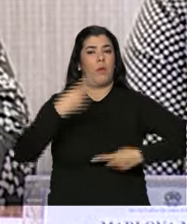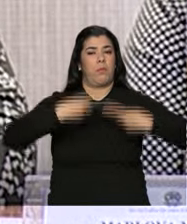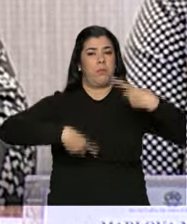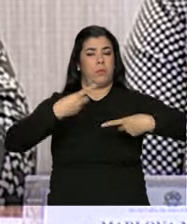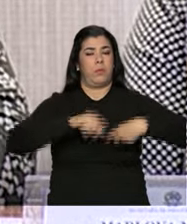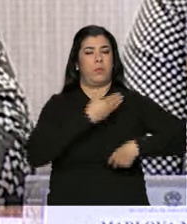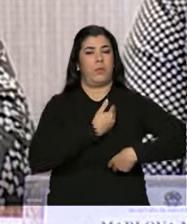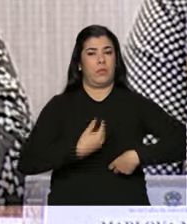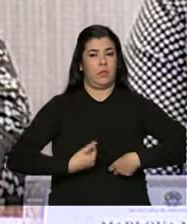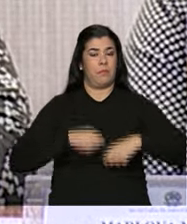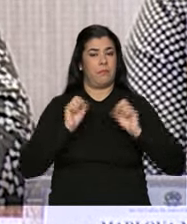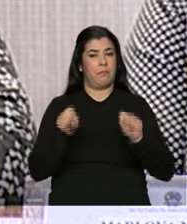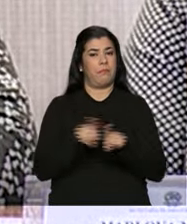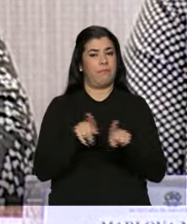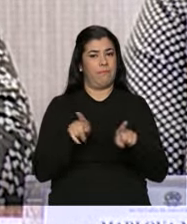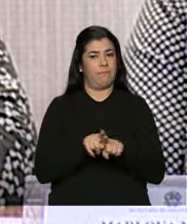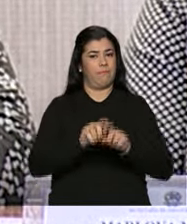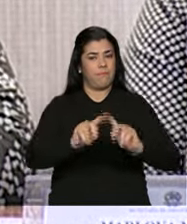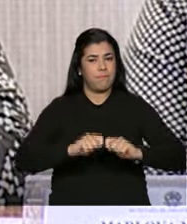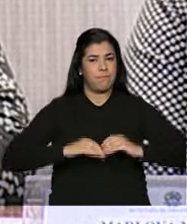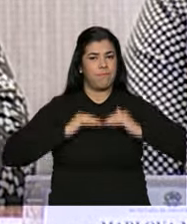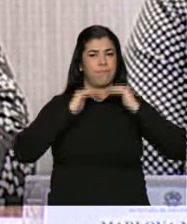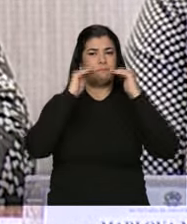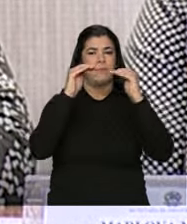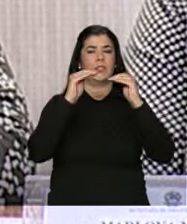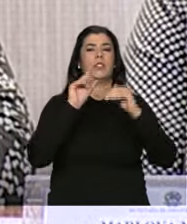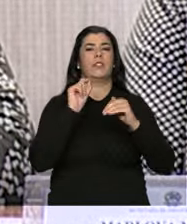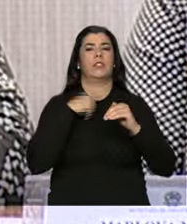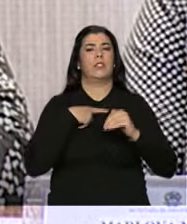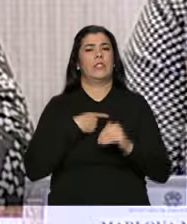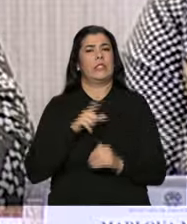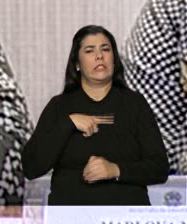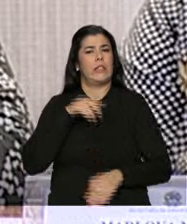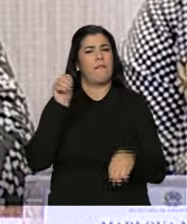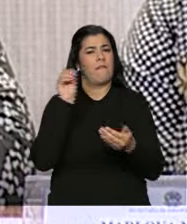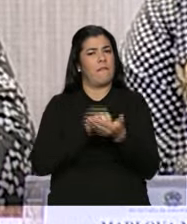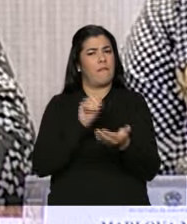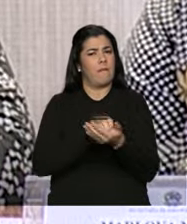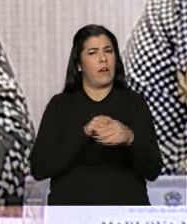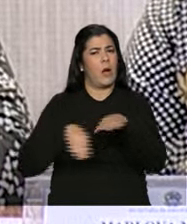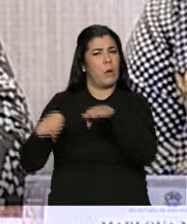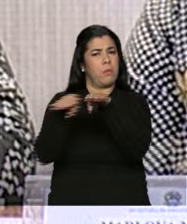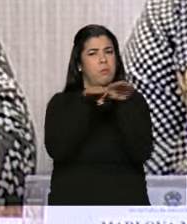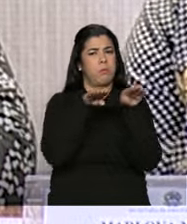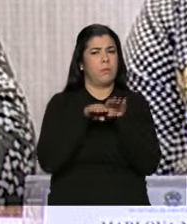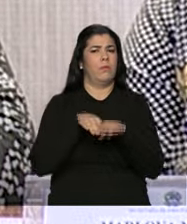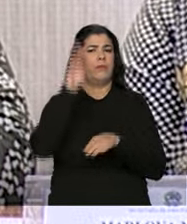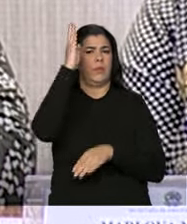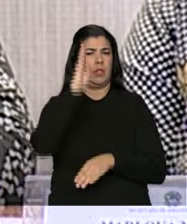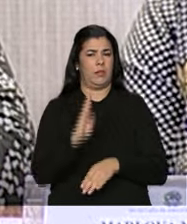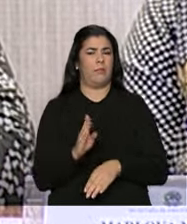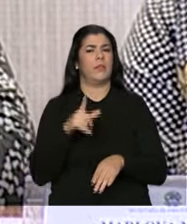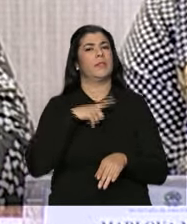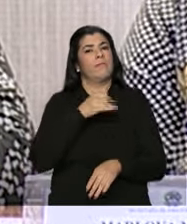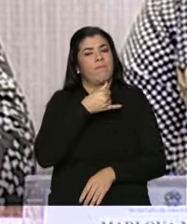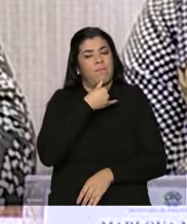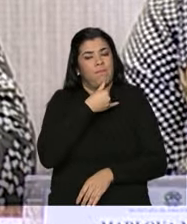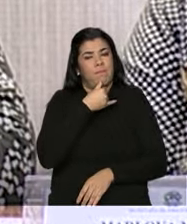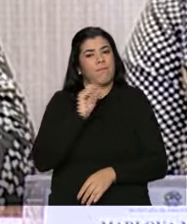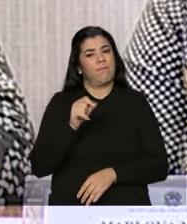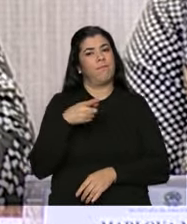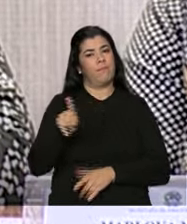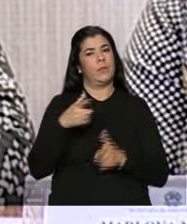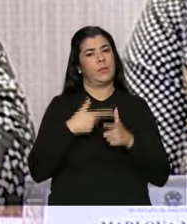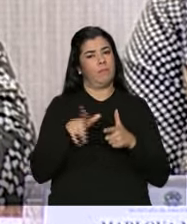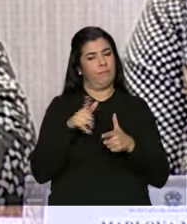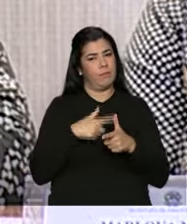públicas para que a gente possa superar essa imensa desigualdade que nós temos nesse país e, infelizmente,